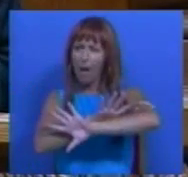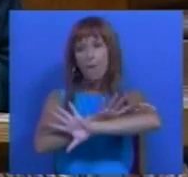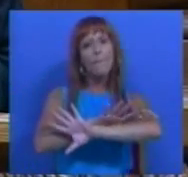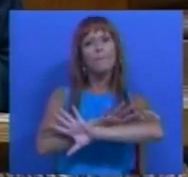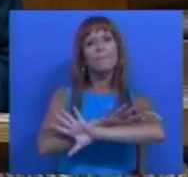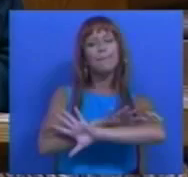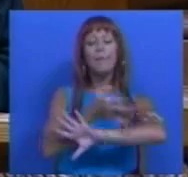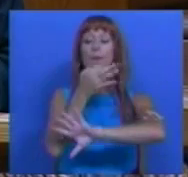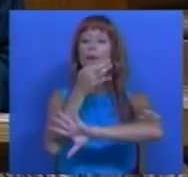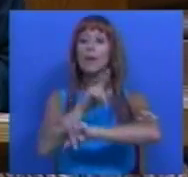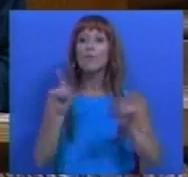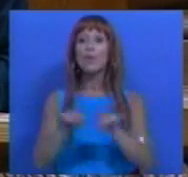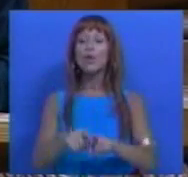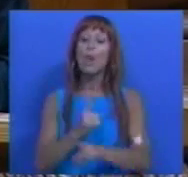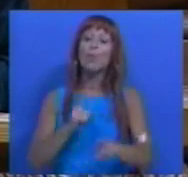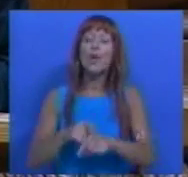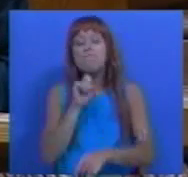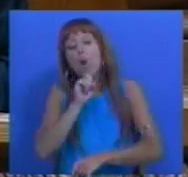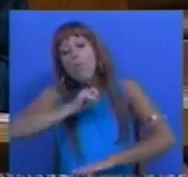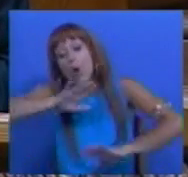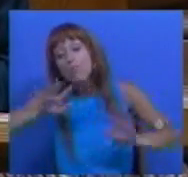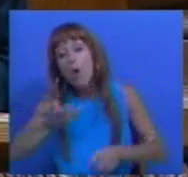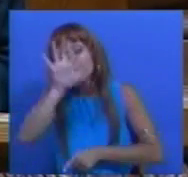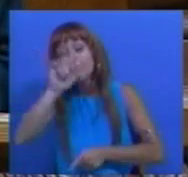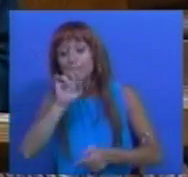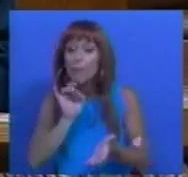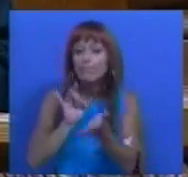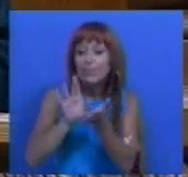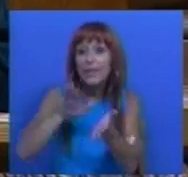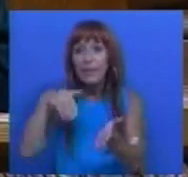onde falava de razões atendíveis para o